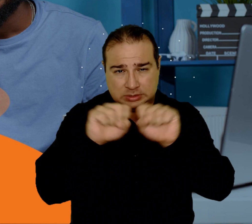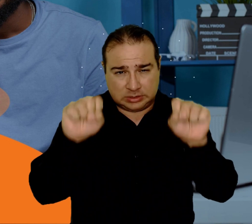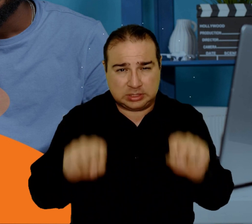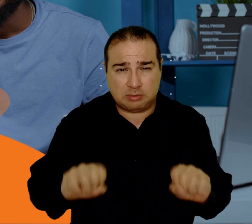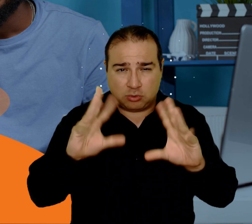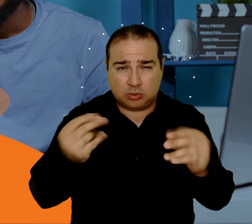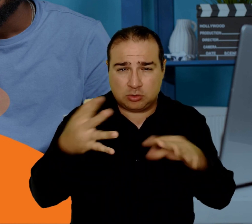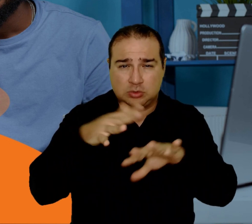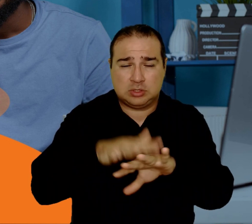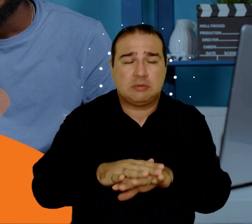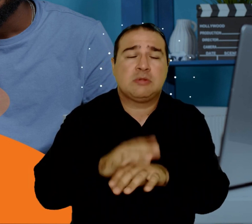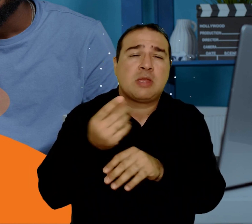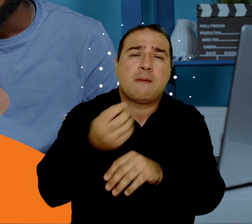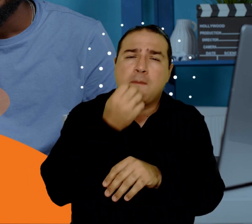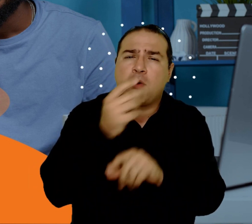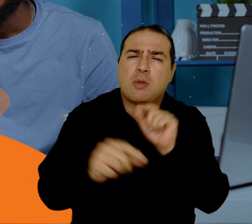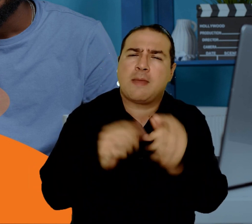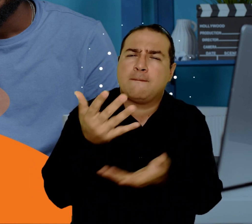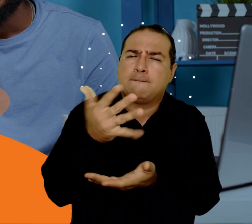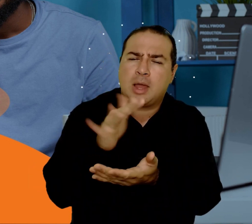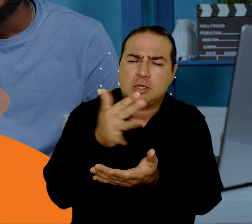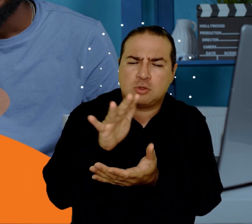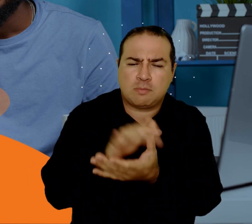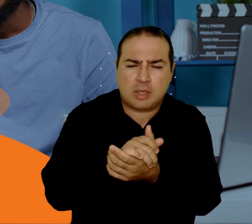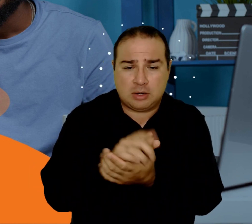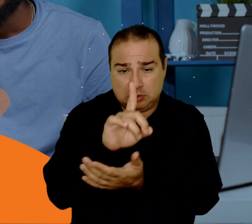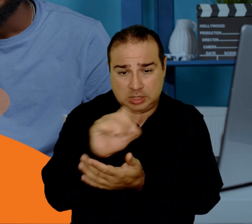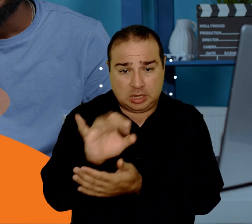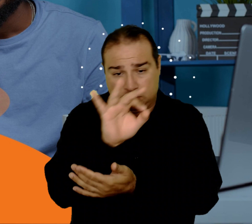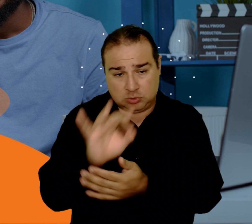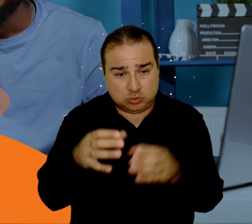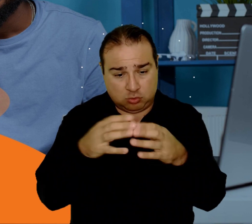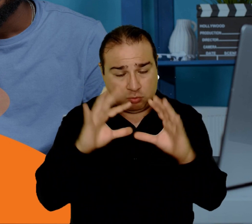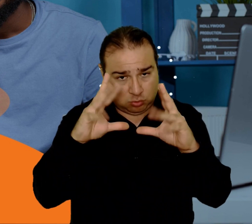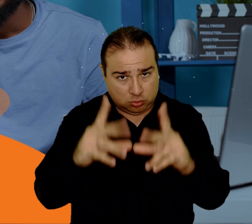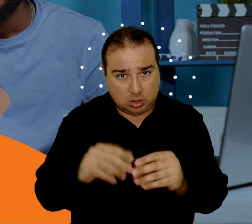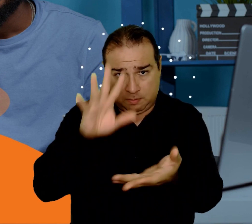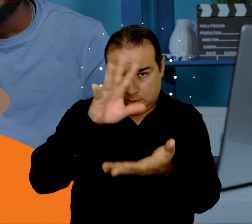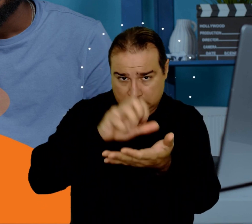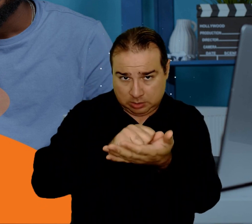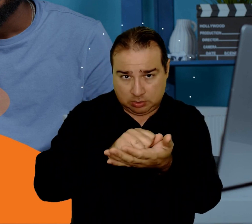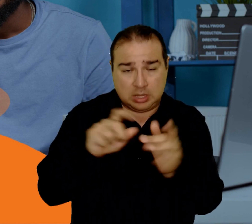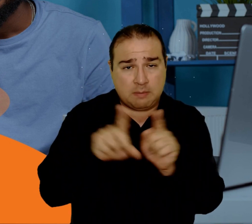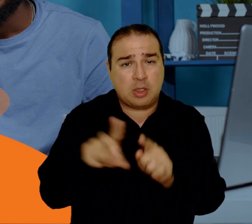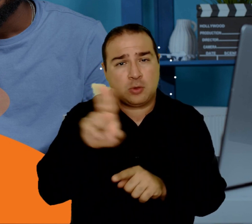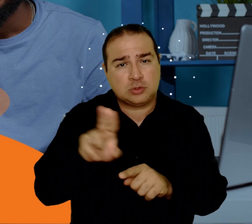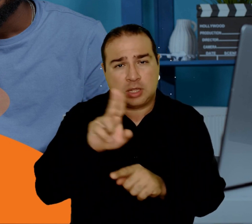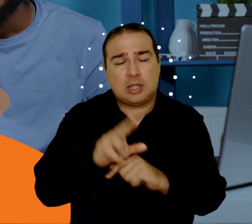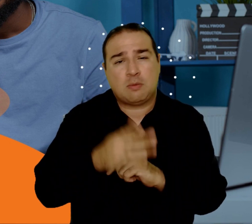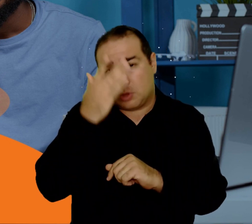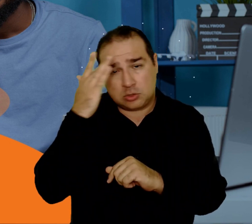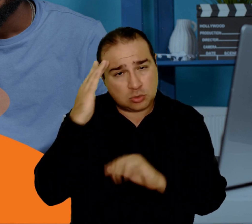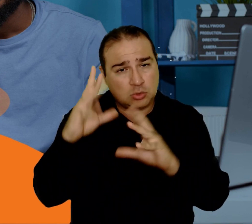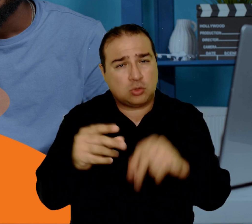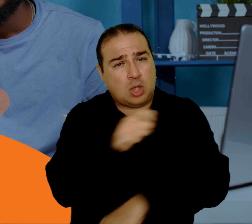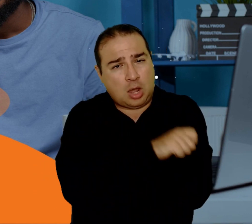integralmente inclusivo, seria de se esperar que algo em torno de 10% do total das matrículas fosse ocupado